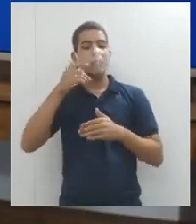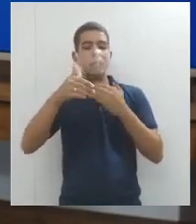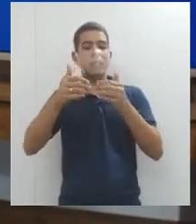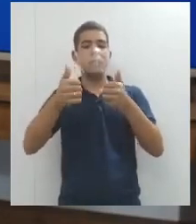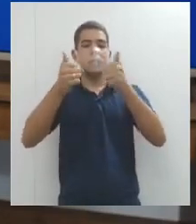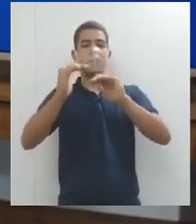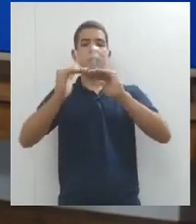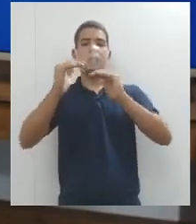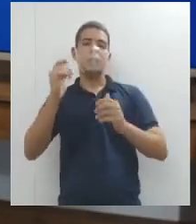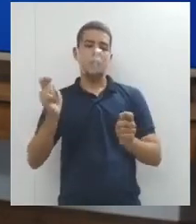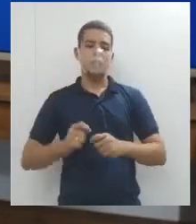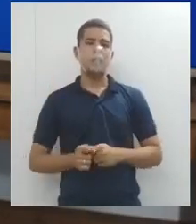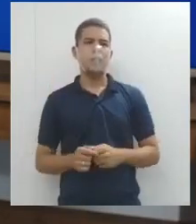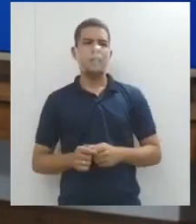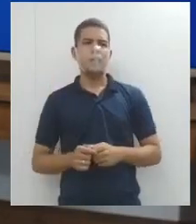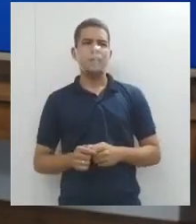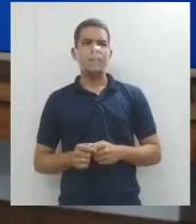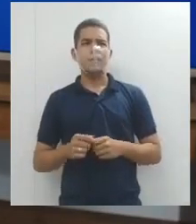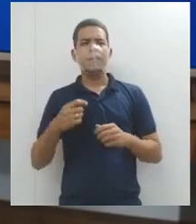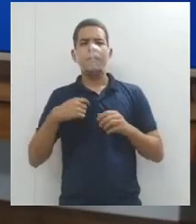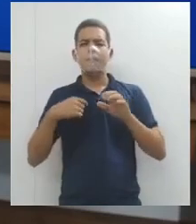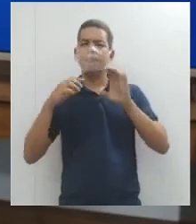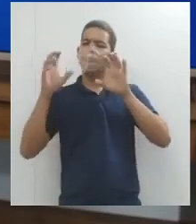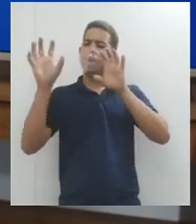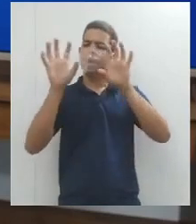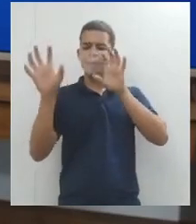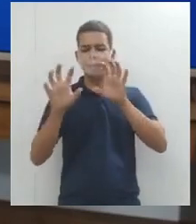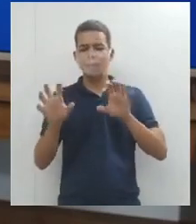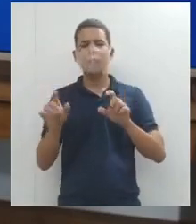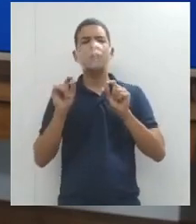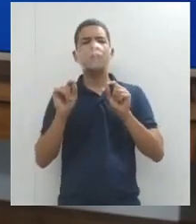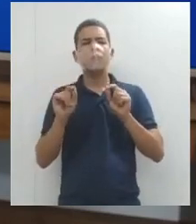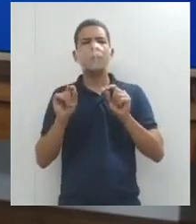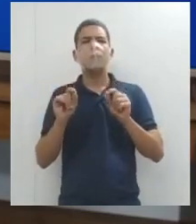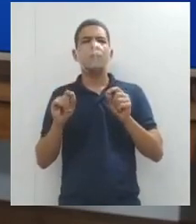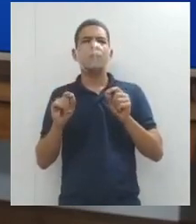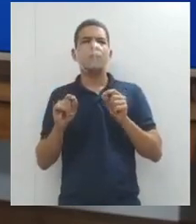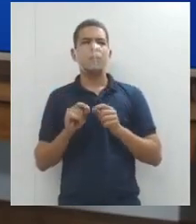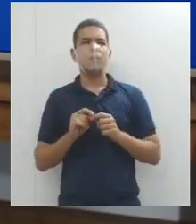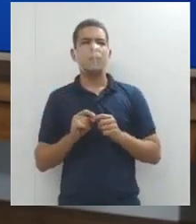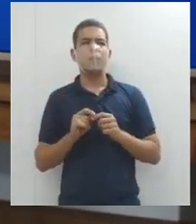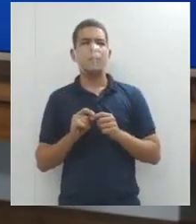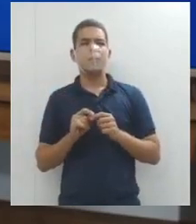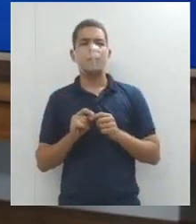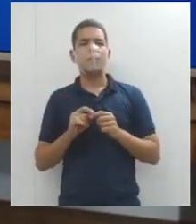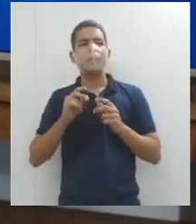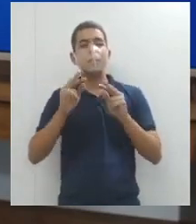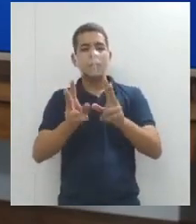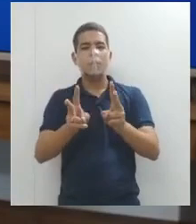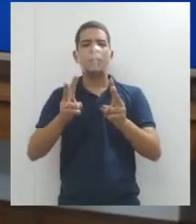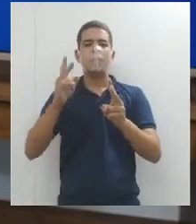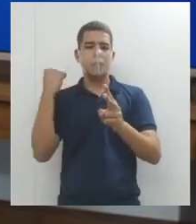às funções, eu vou sistematizar aqui basicamente muita coisa do que já foi visto ao longo de todas essas aulas de língua portuguesa